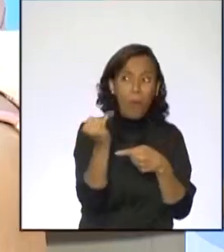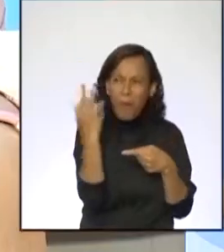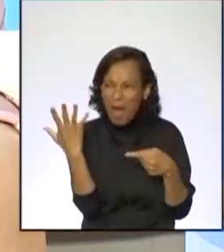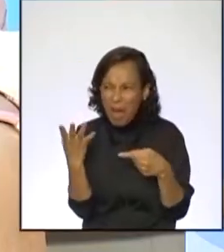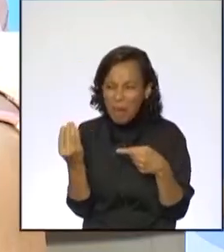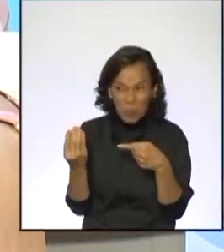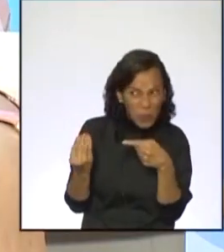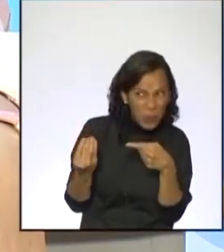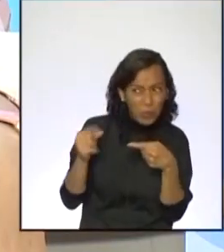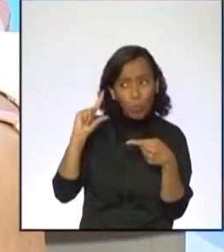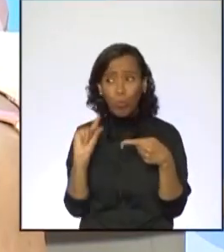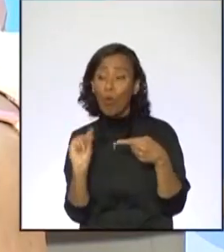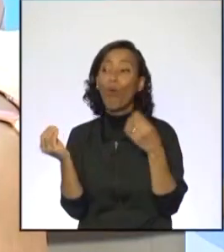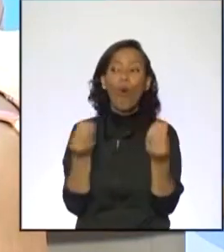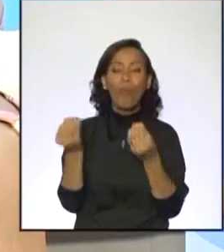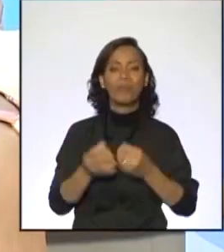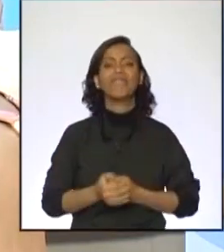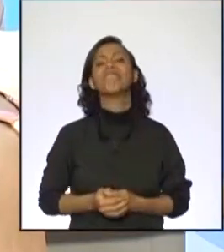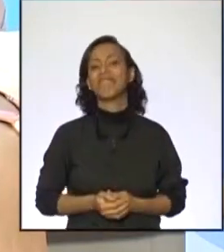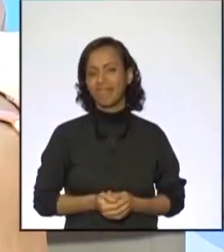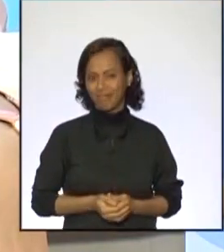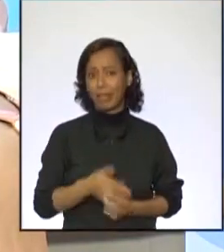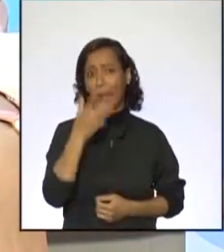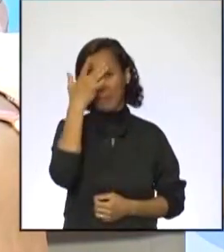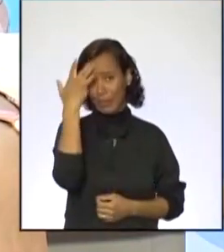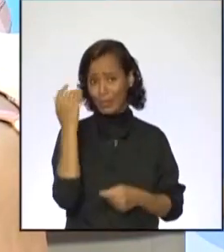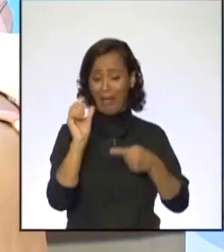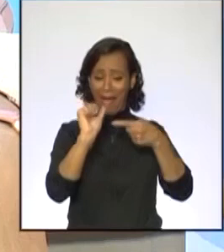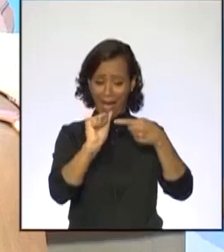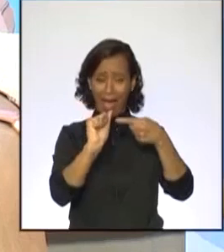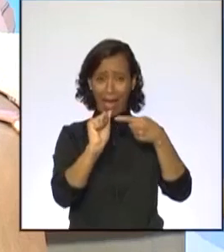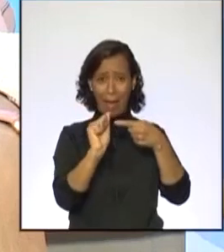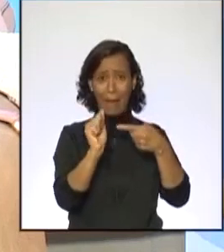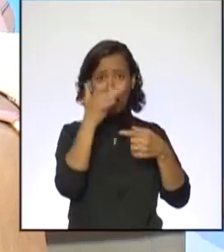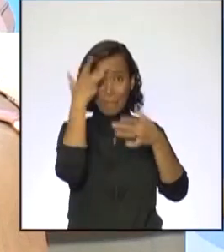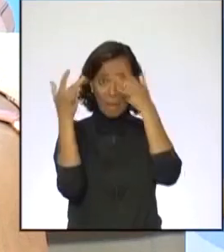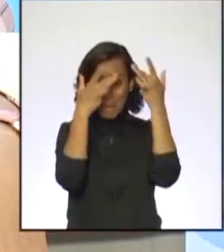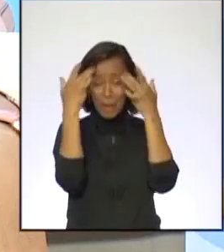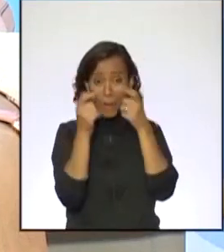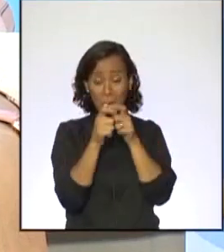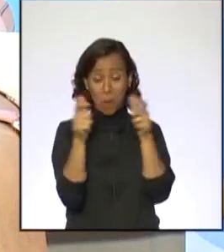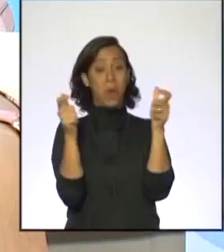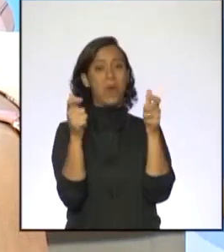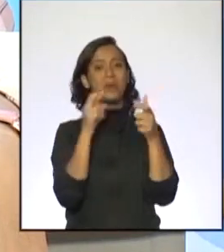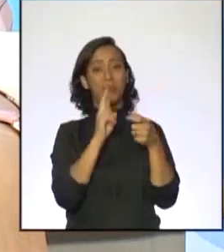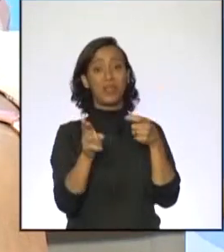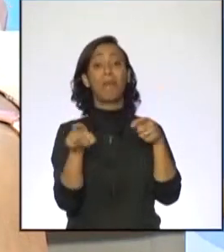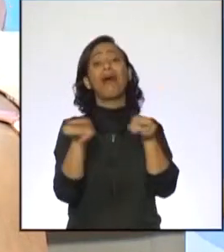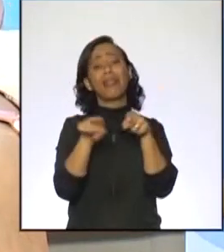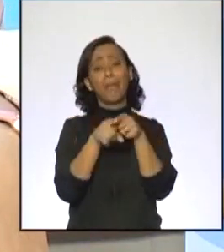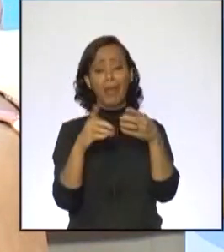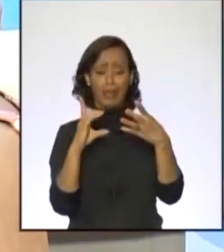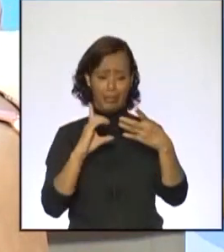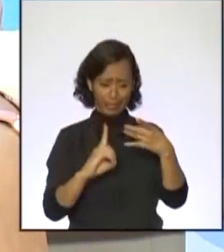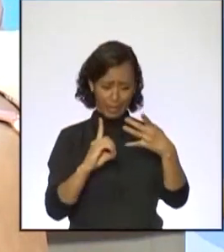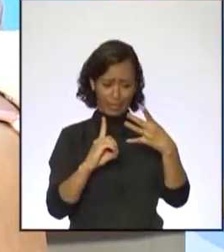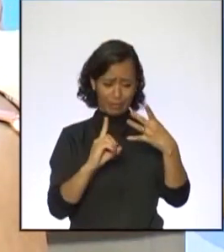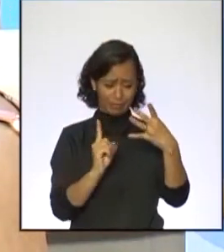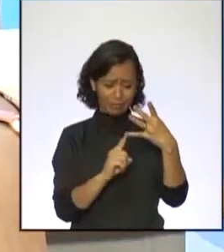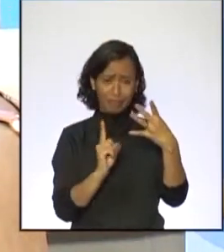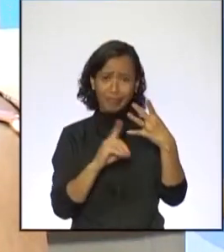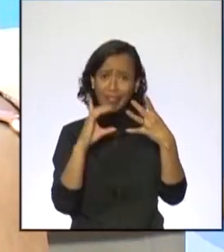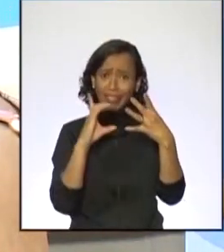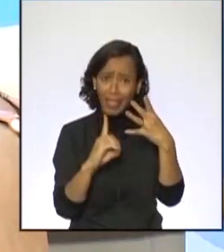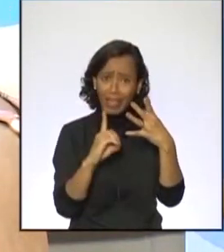responderam a letra A, mas muitas pessoas também responderam a letra D. Ok. né? Então, tudo Então, bem? mostra,